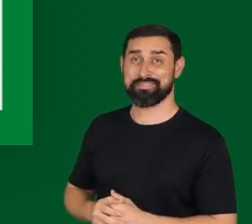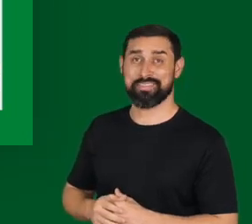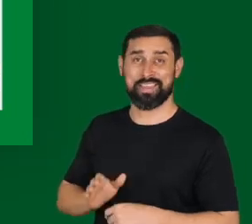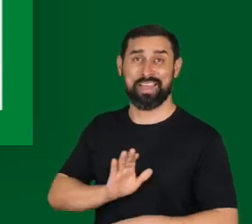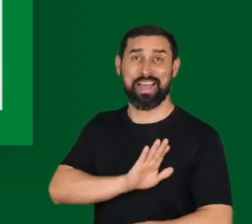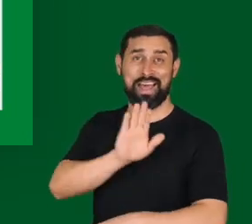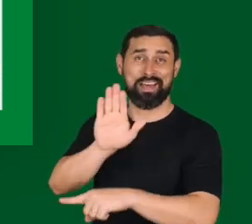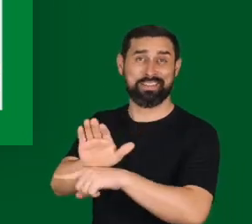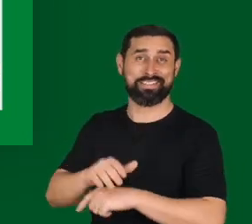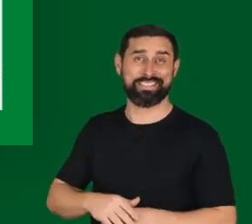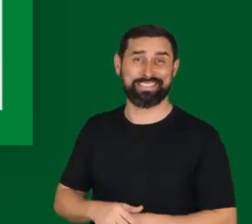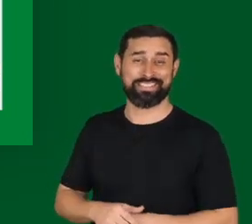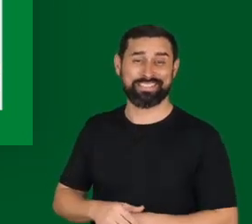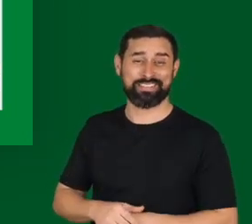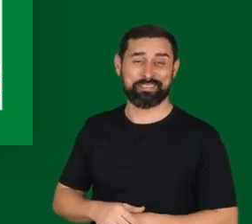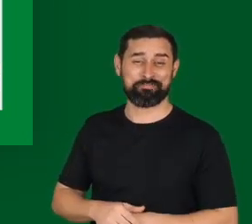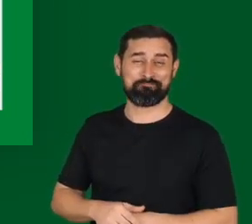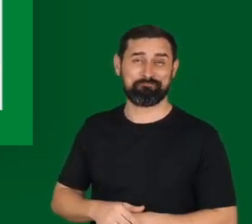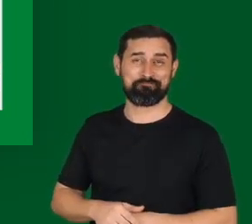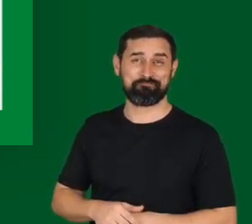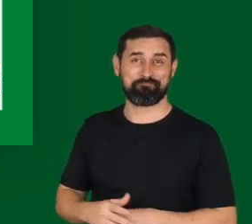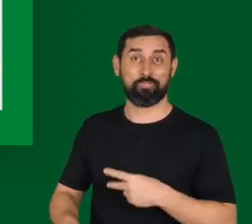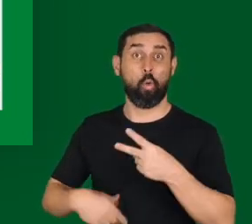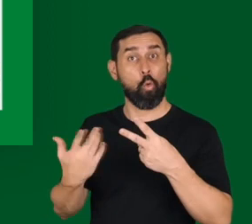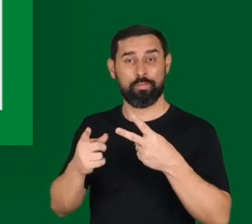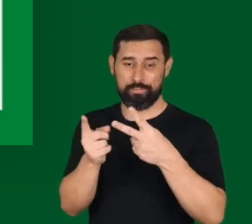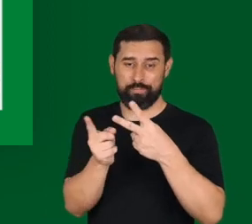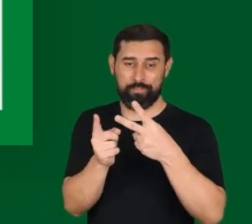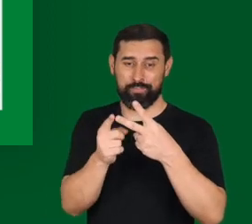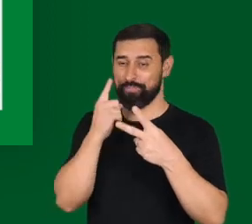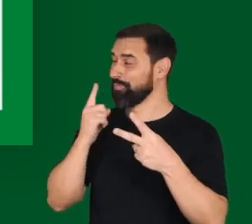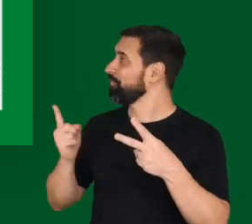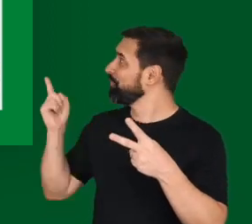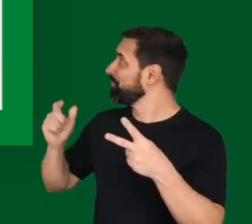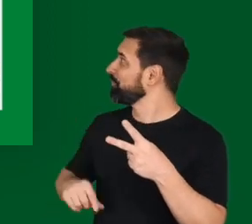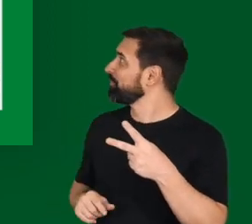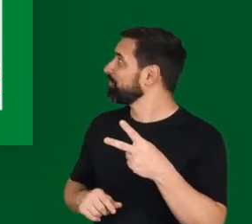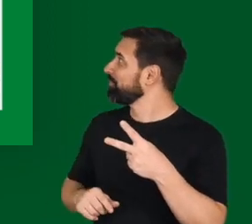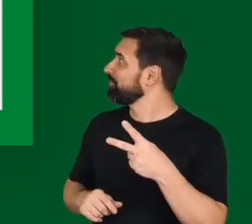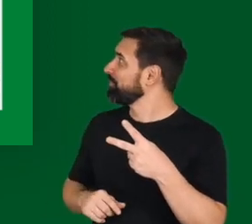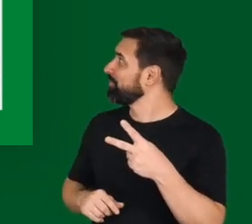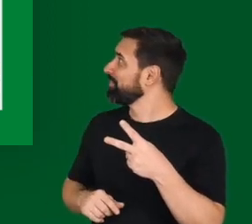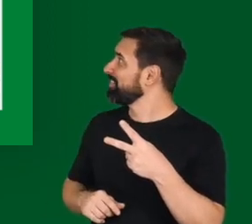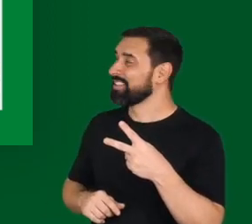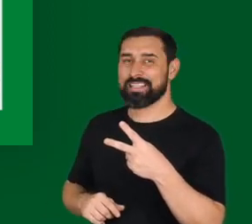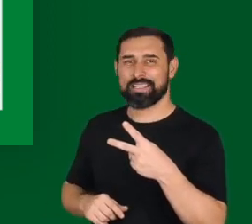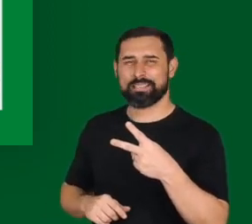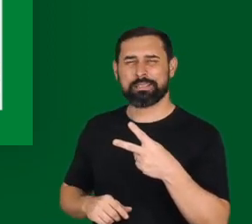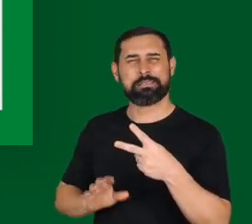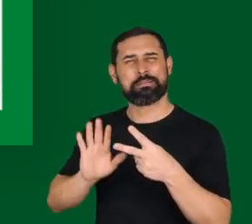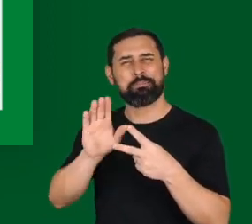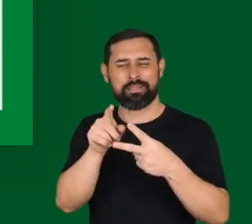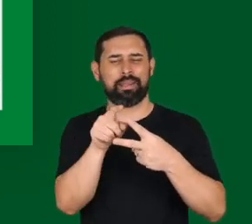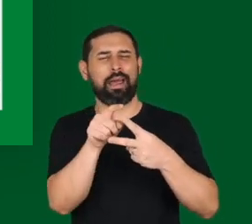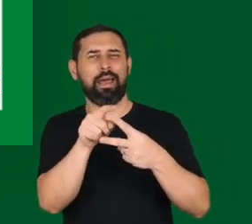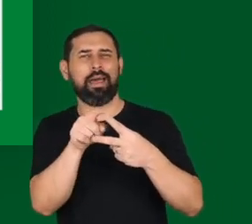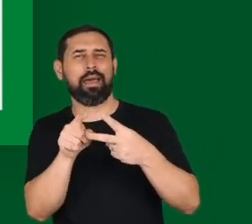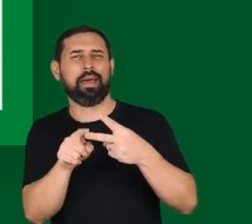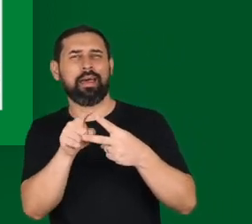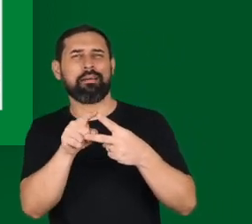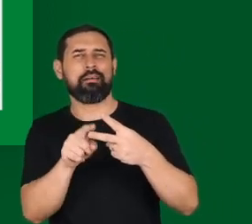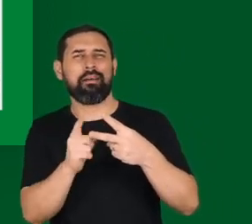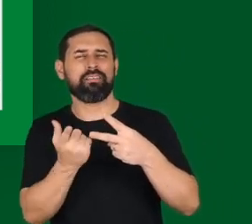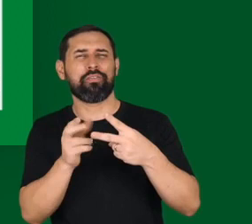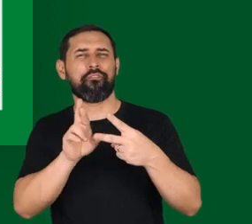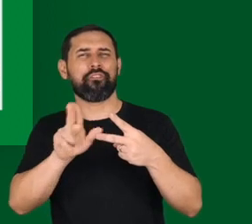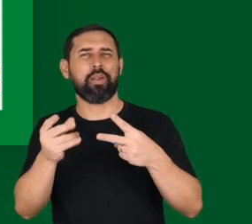famosa Guedel. E a gente também tem a cânula nasofaríngea, que pode ser utilizada. Qual a indicação